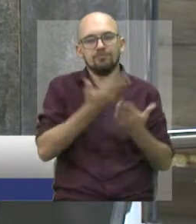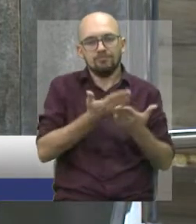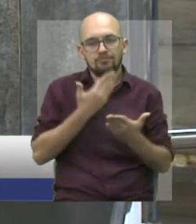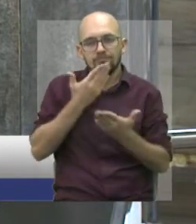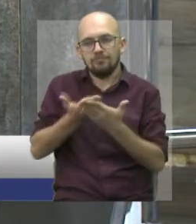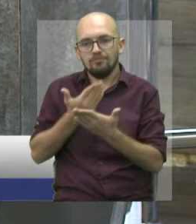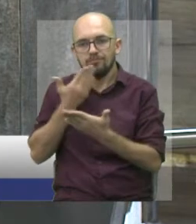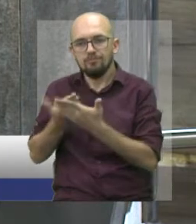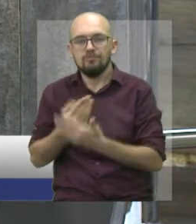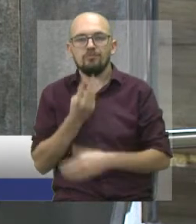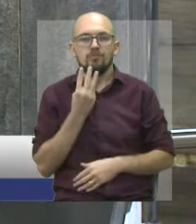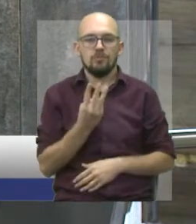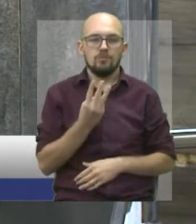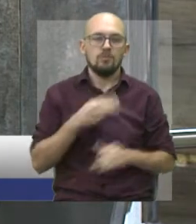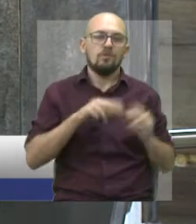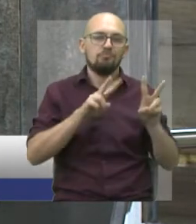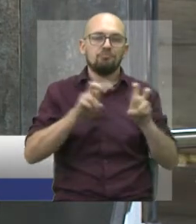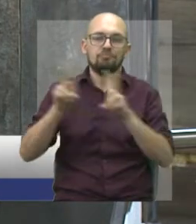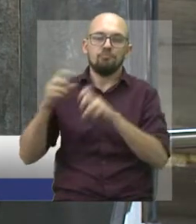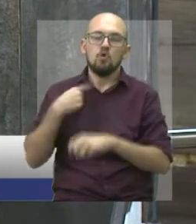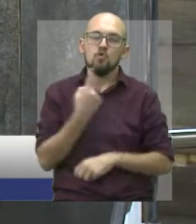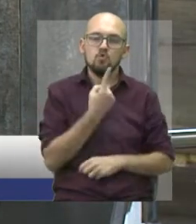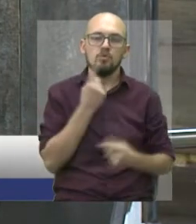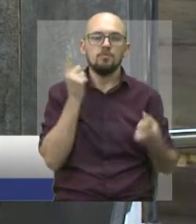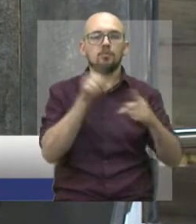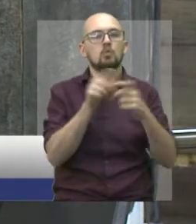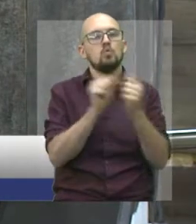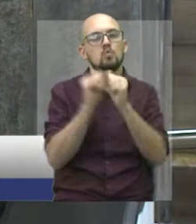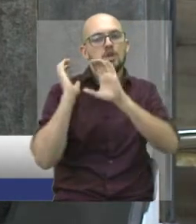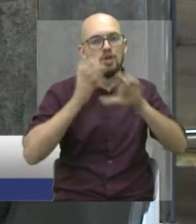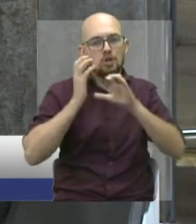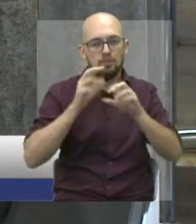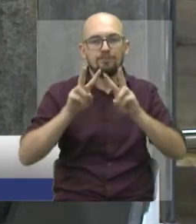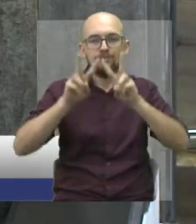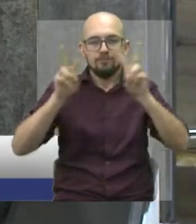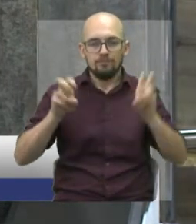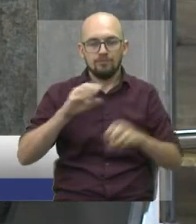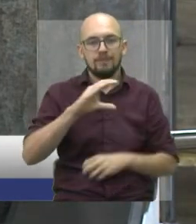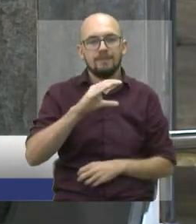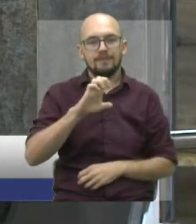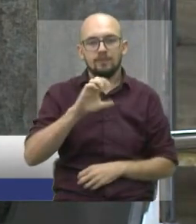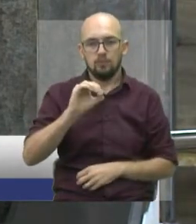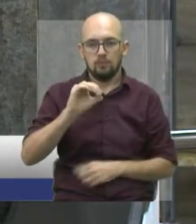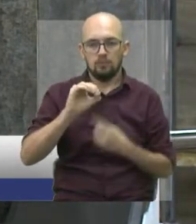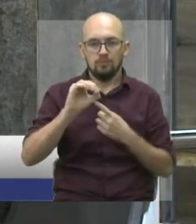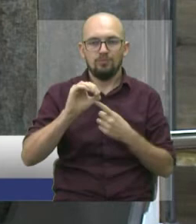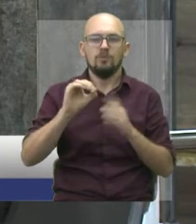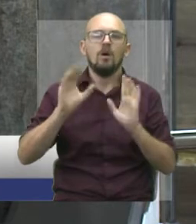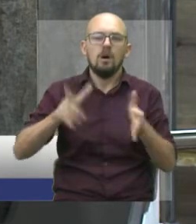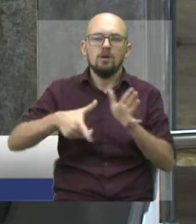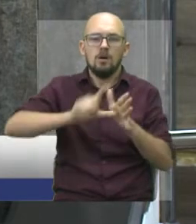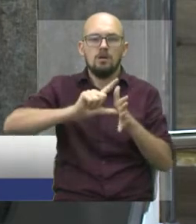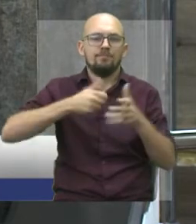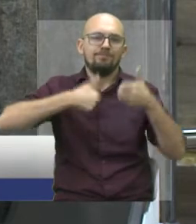casa, um juntamente com o vereador Tito Coló, sobre o céu, ao qual ele já falou aí.